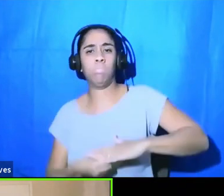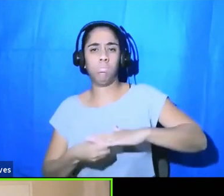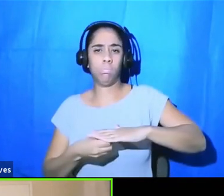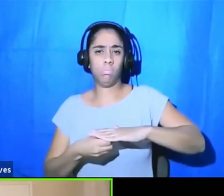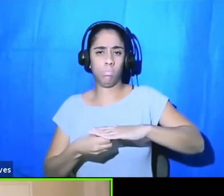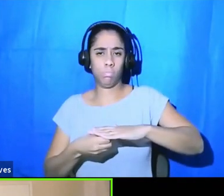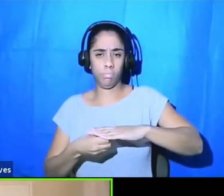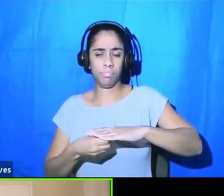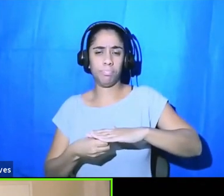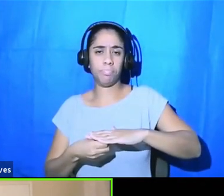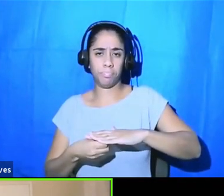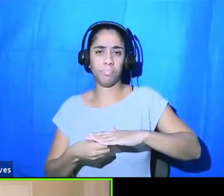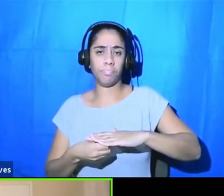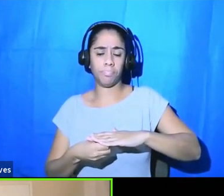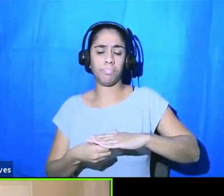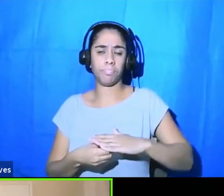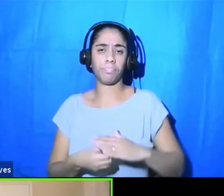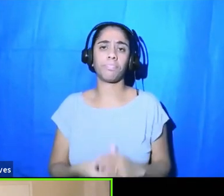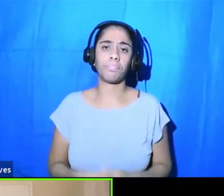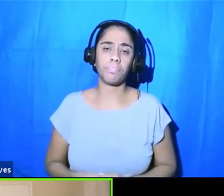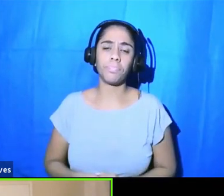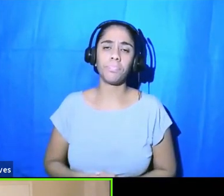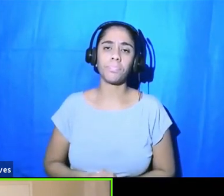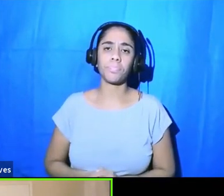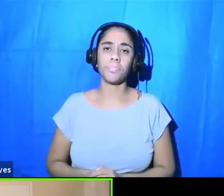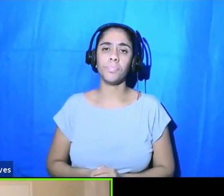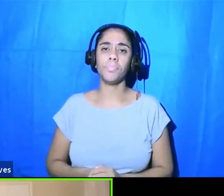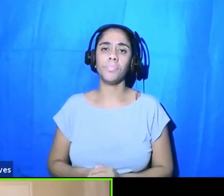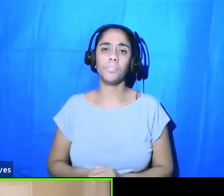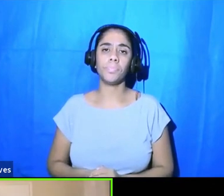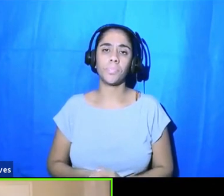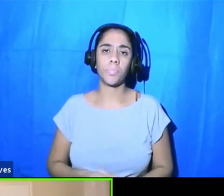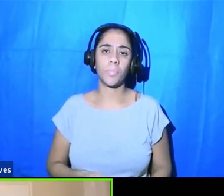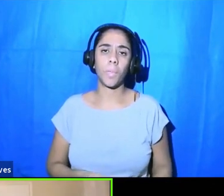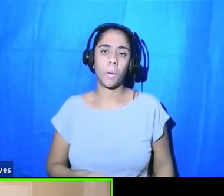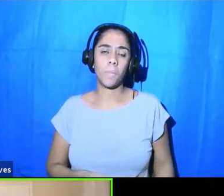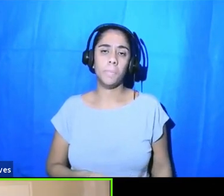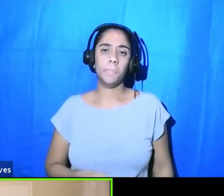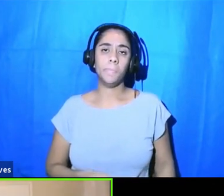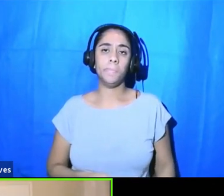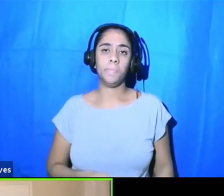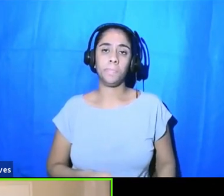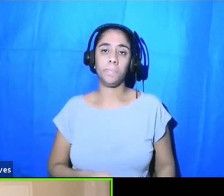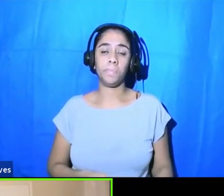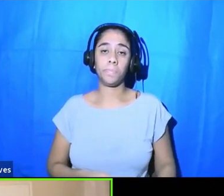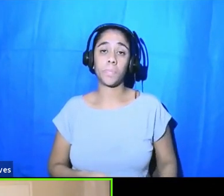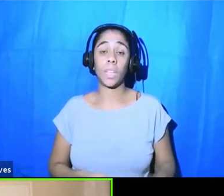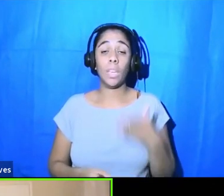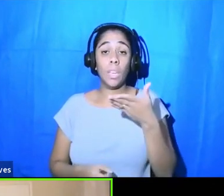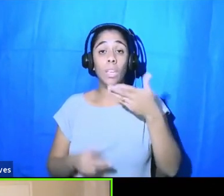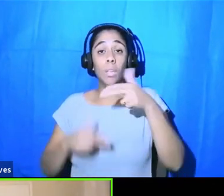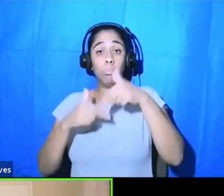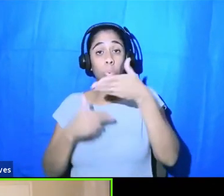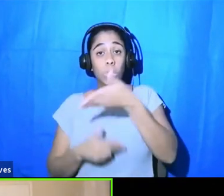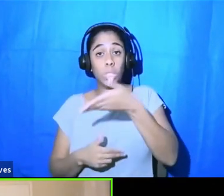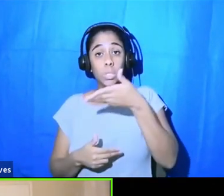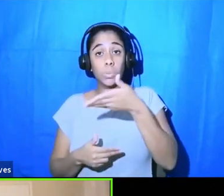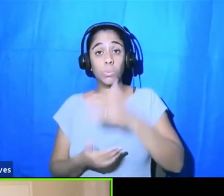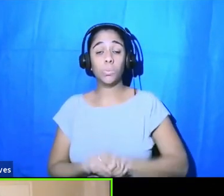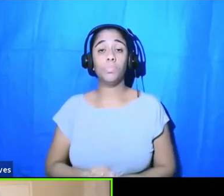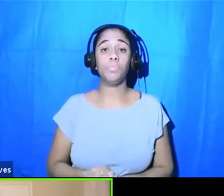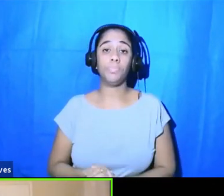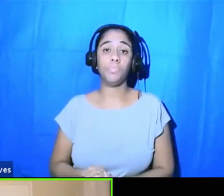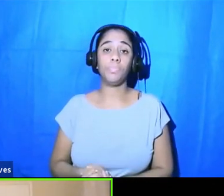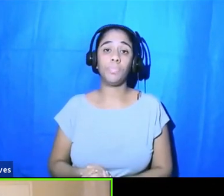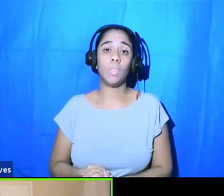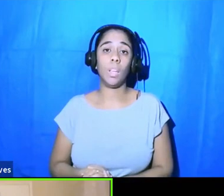integração paritária que deixou fora muitas mulheres, e não somente deixou fora de a convenção